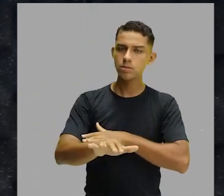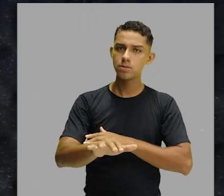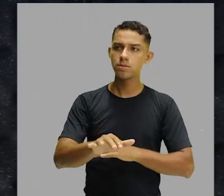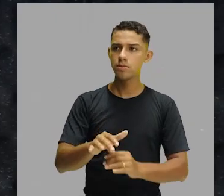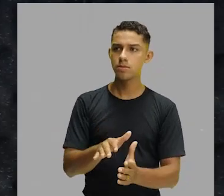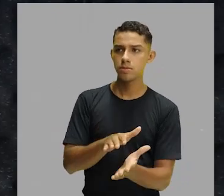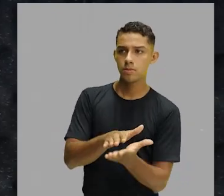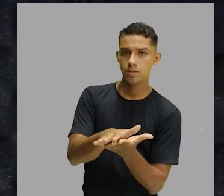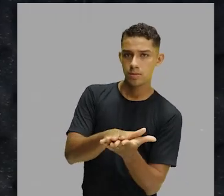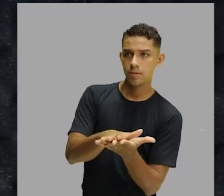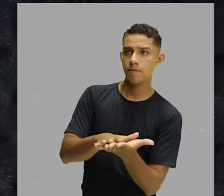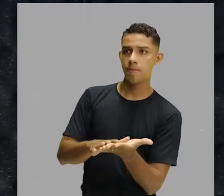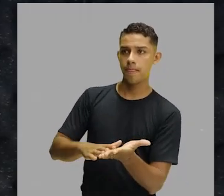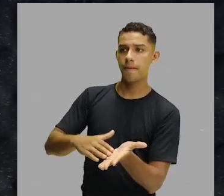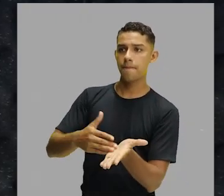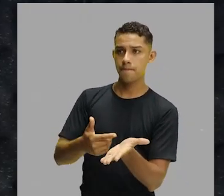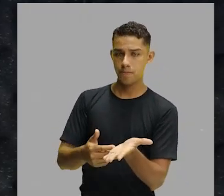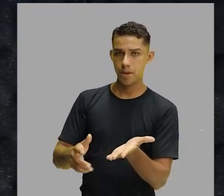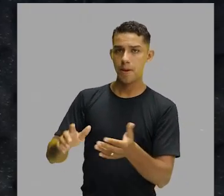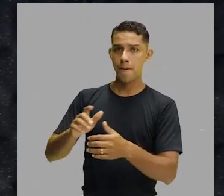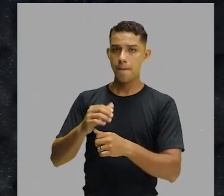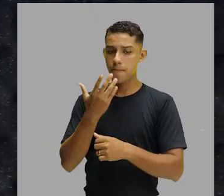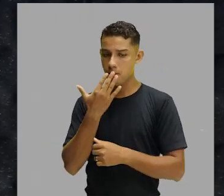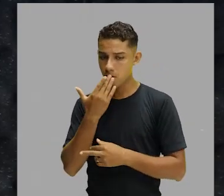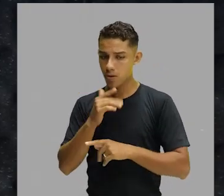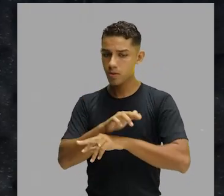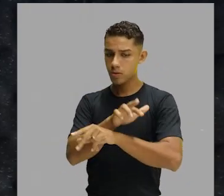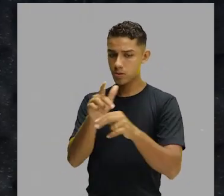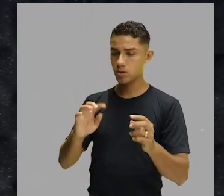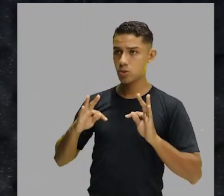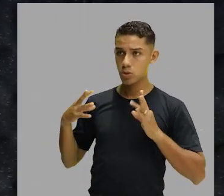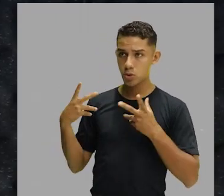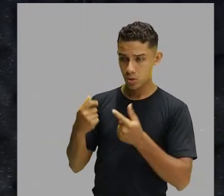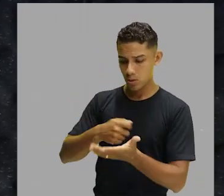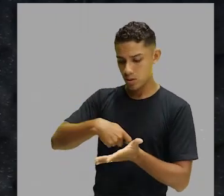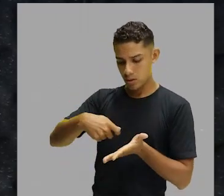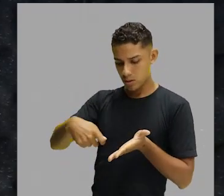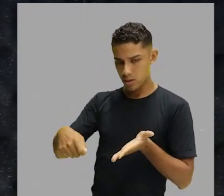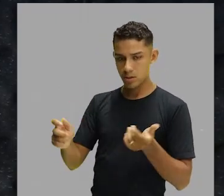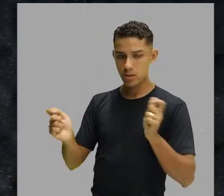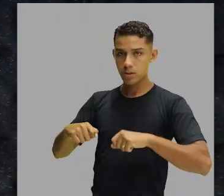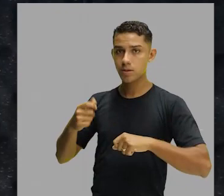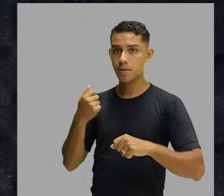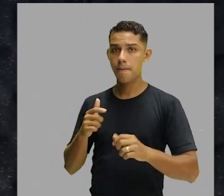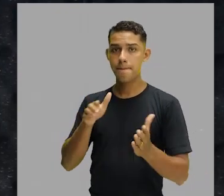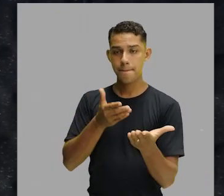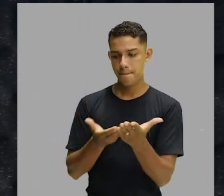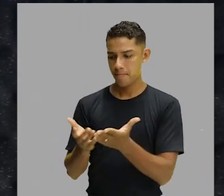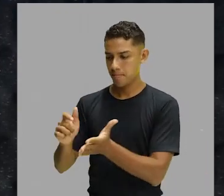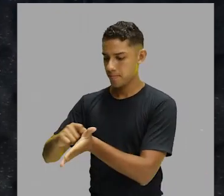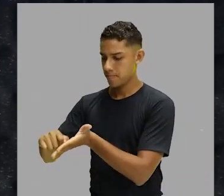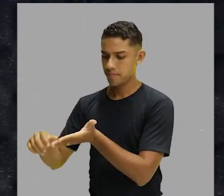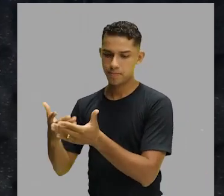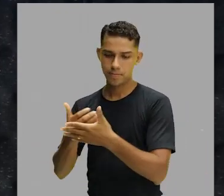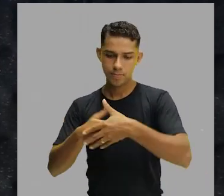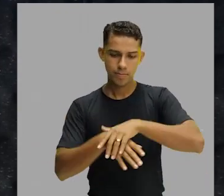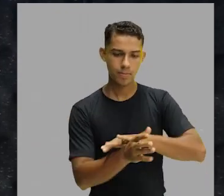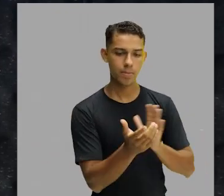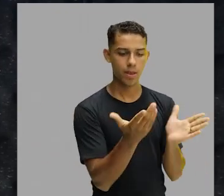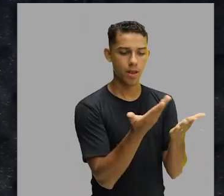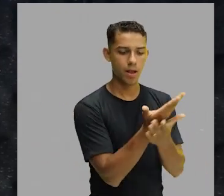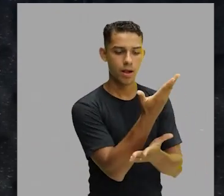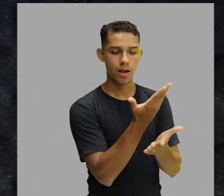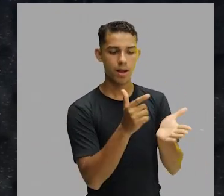que está embaixo, pintadinha, e tudo que estava escrito, pintadinho, vai passar para o papel. Aí a gente tem, eu posso